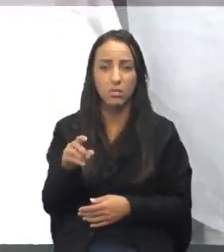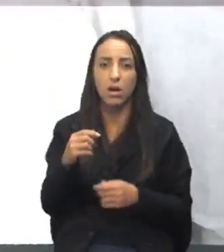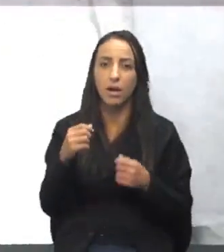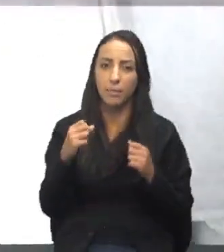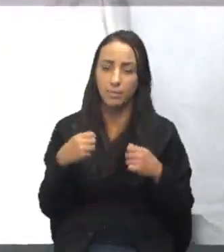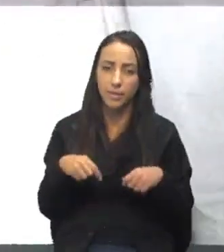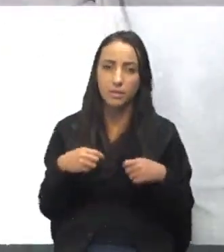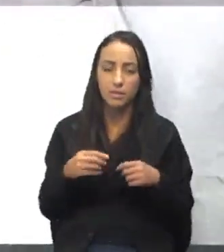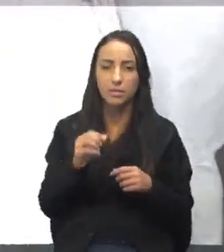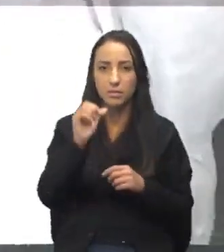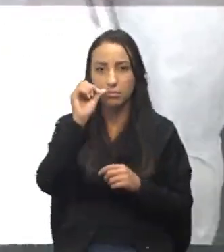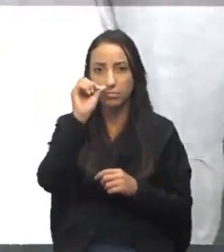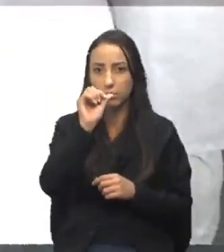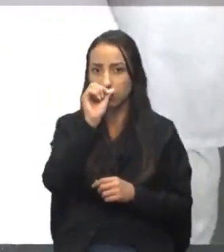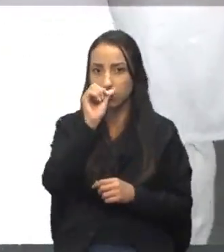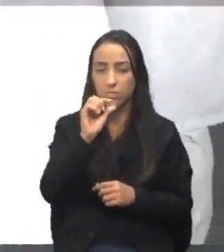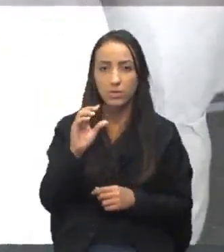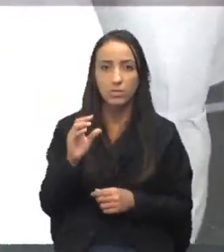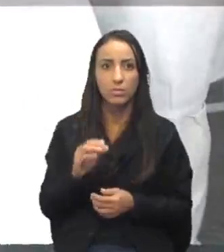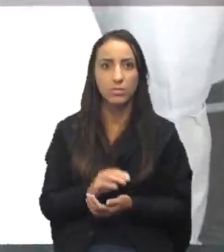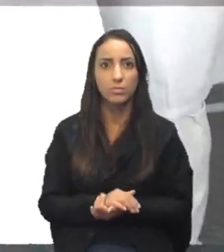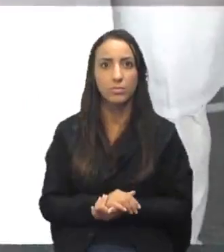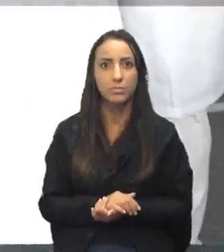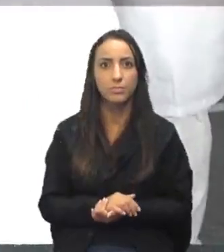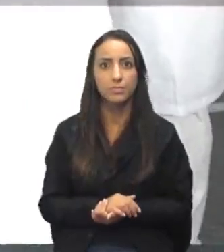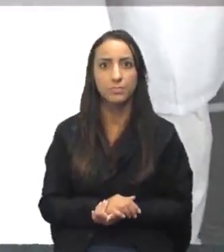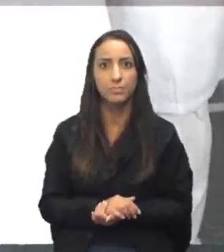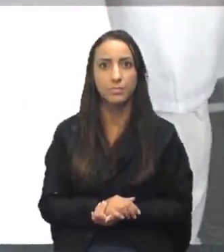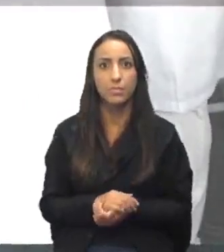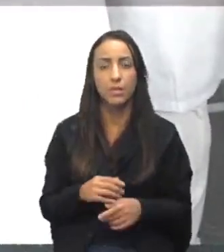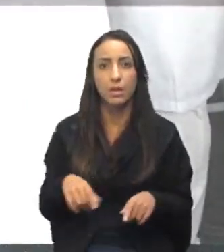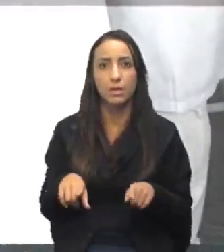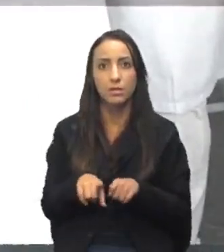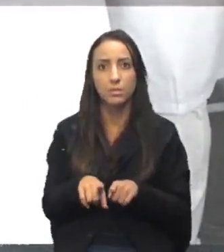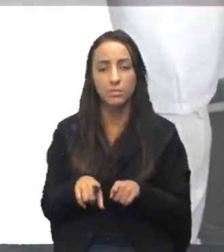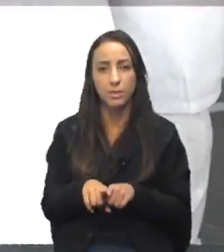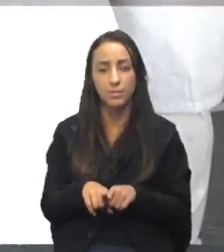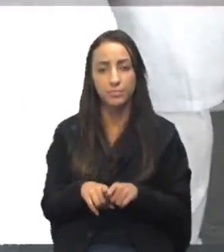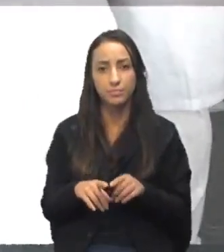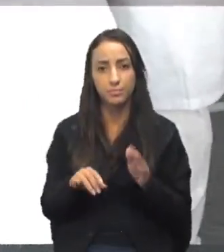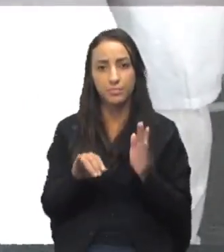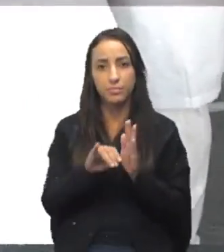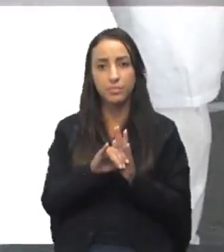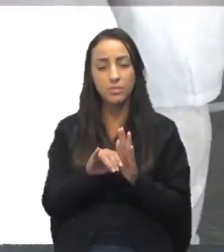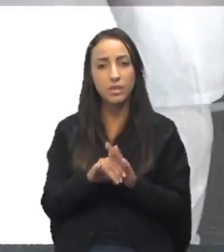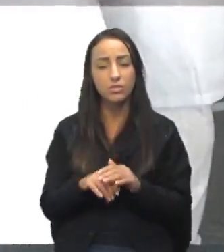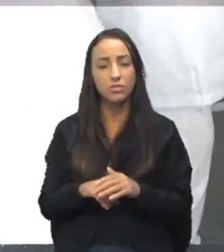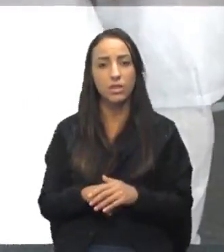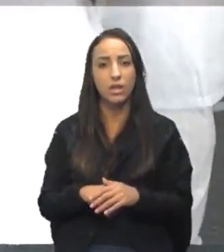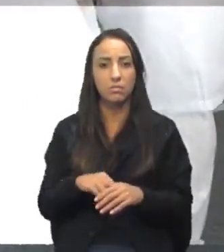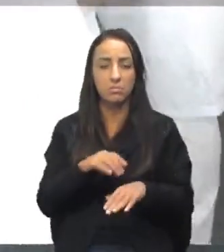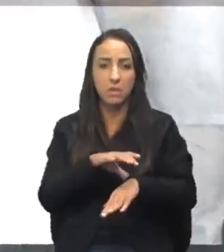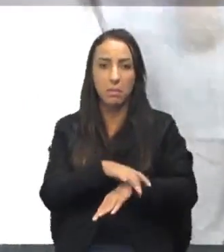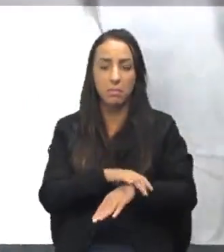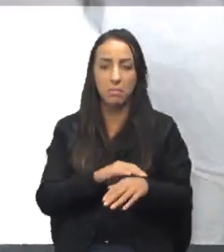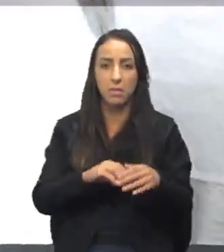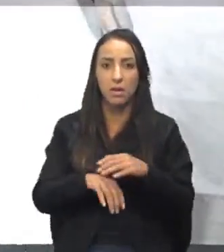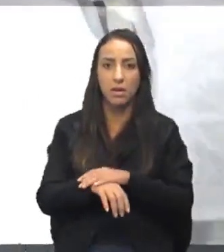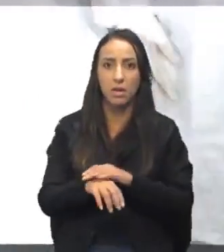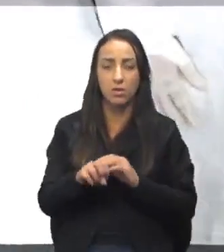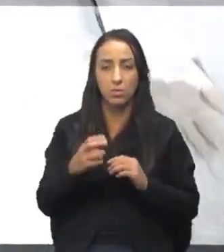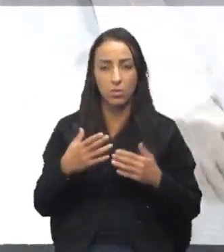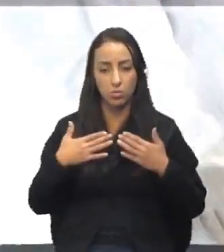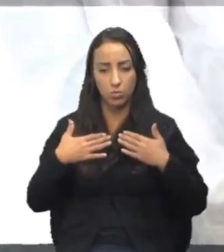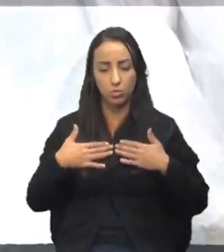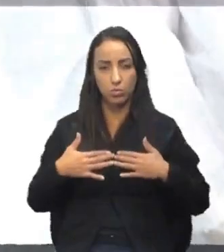Sempre faz a identificação do corpo do paciente, então, ou nas mãos, ou nos pés, ou então identificação no tórax